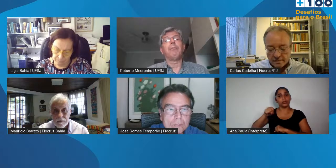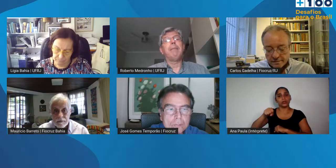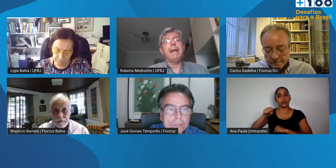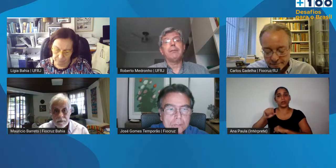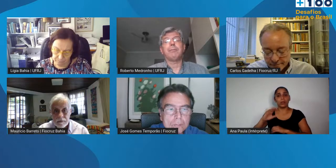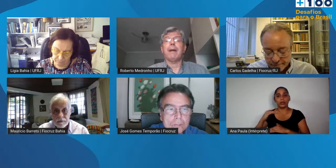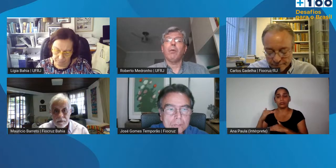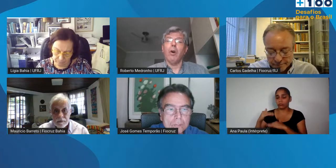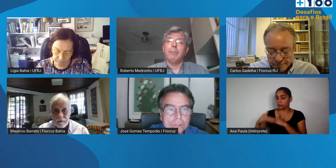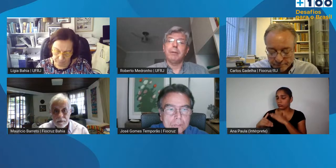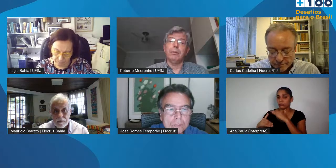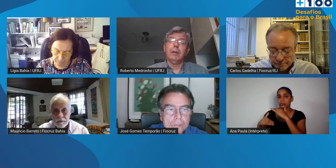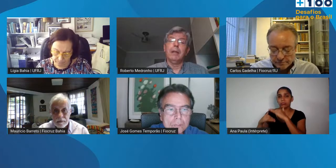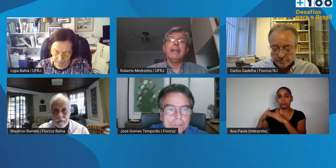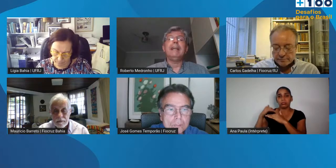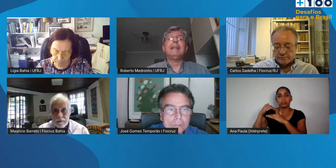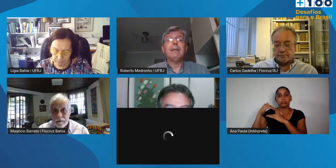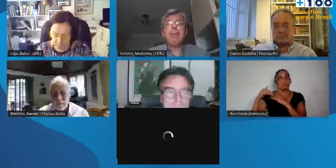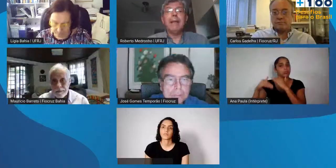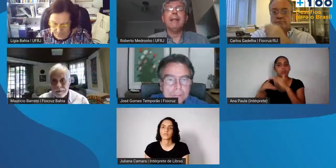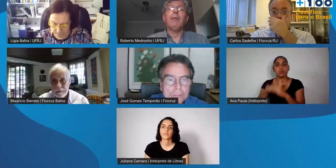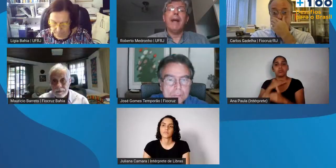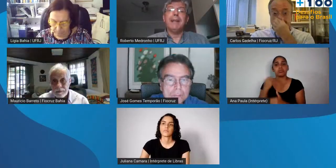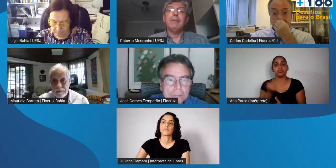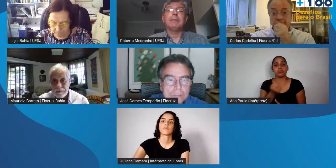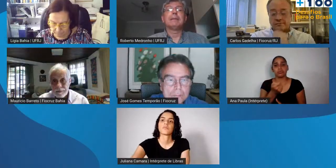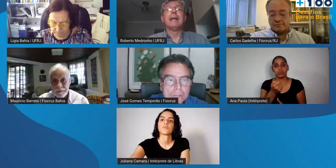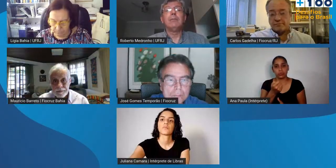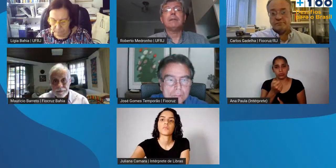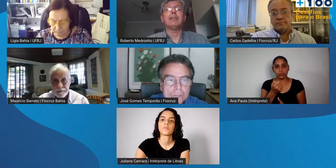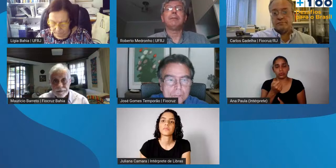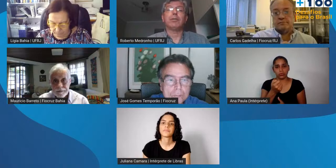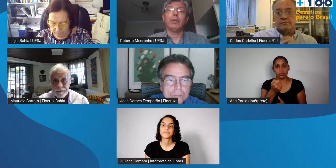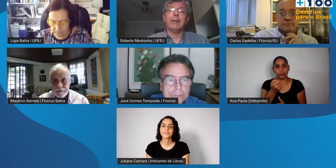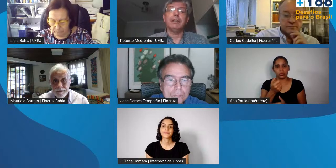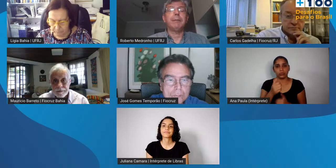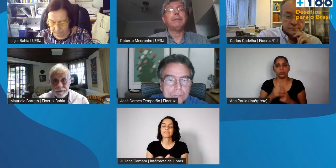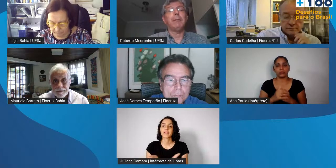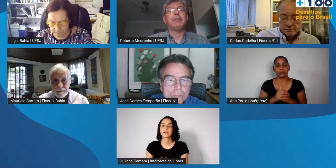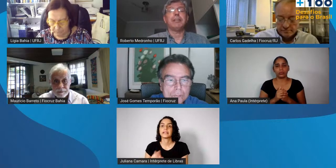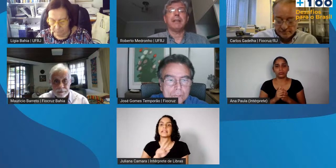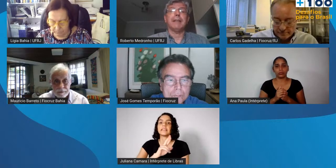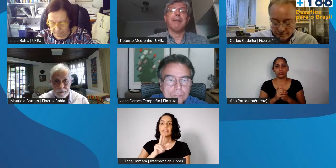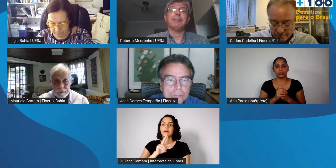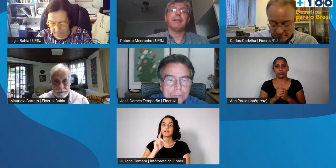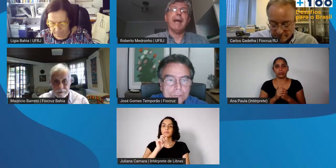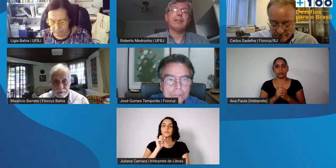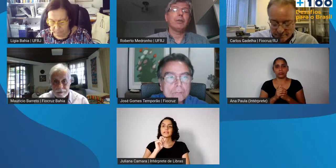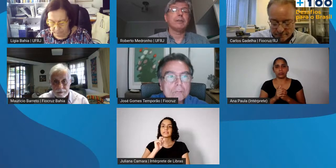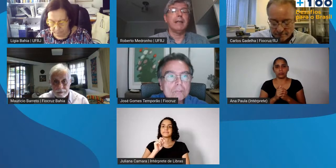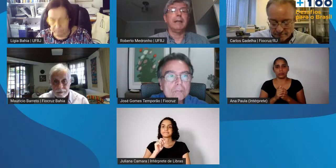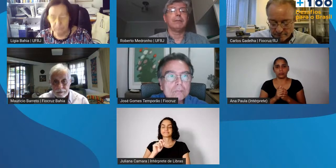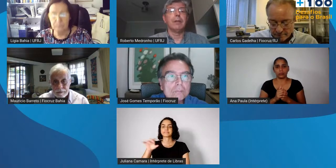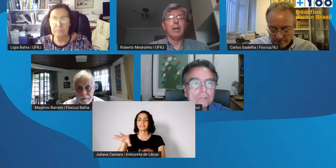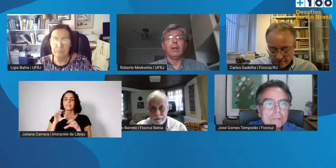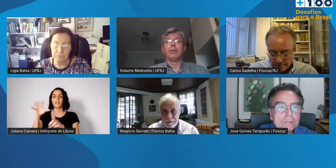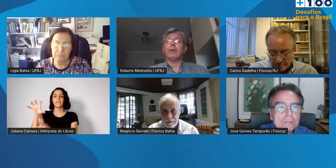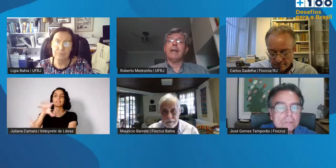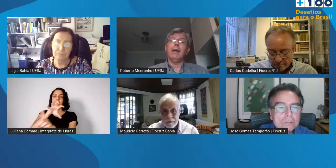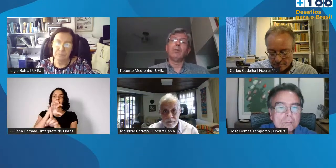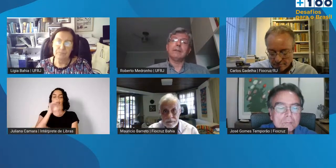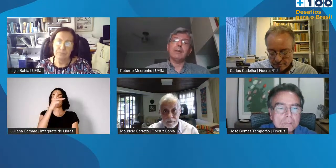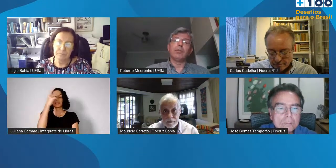evoluíam menos para o óbito e também não eram tão transmissoras, principalmente as crianças abaixo de 10, 12 anos,